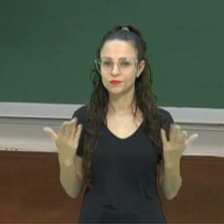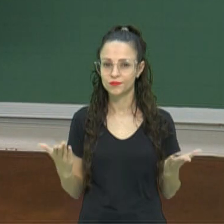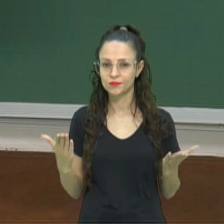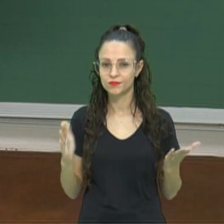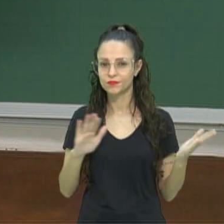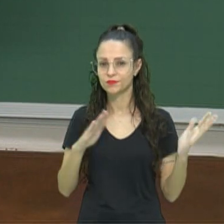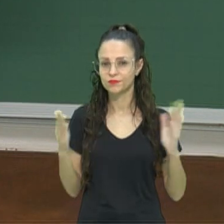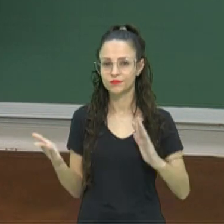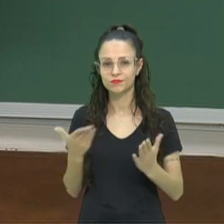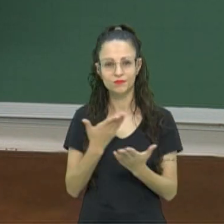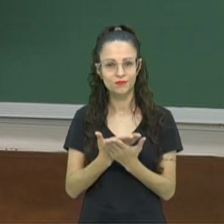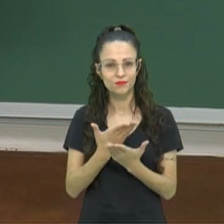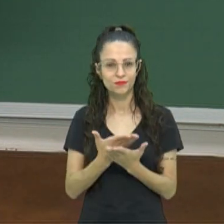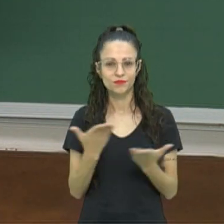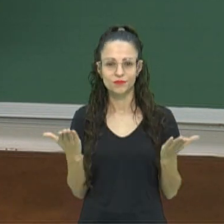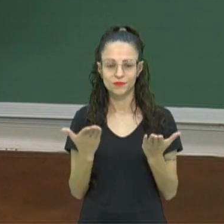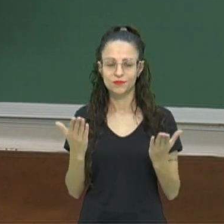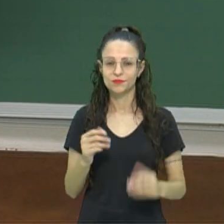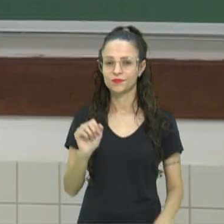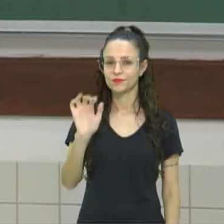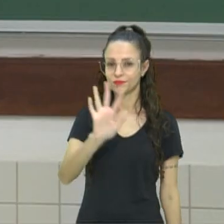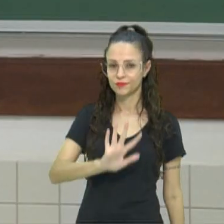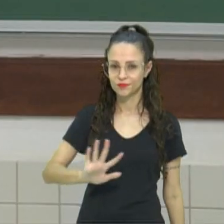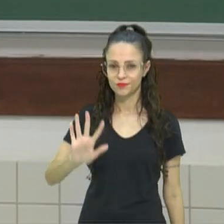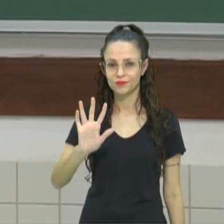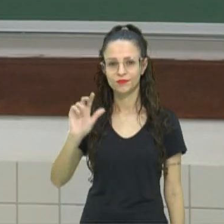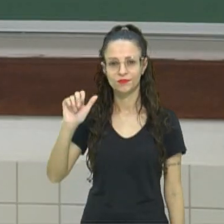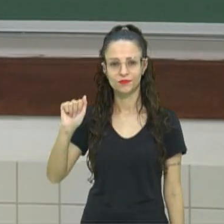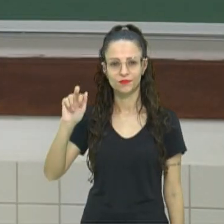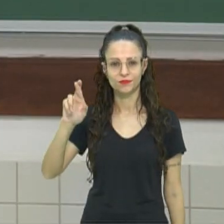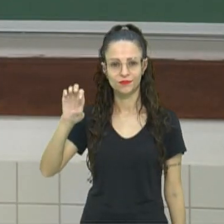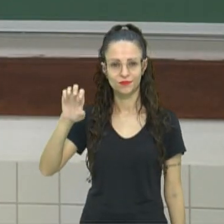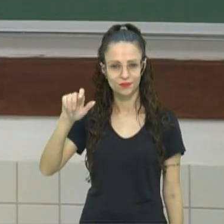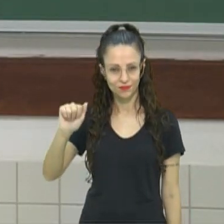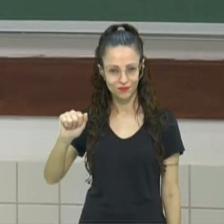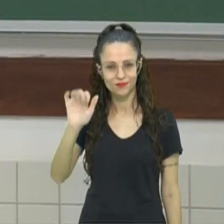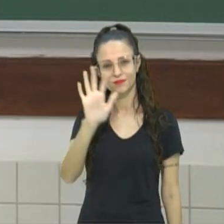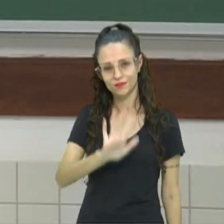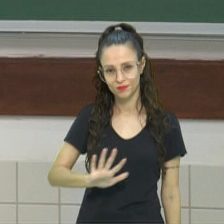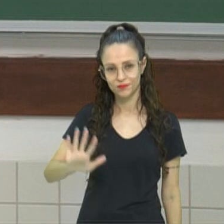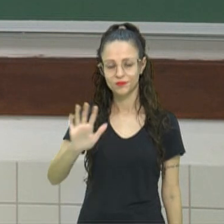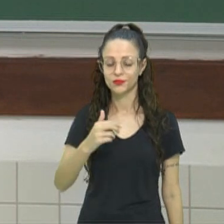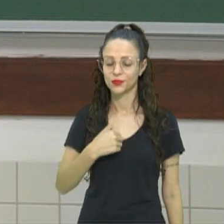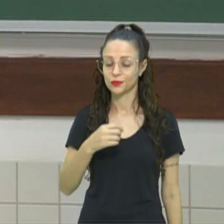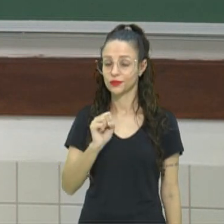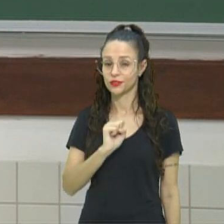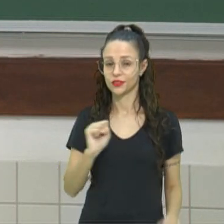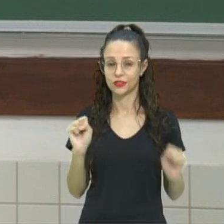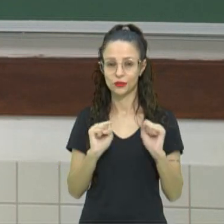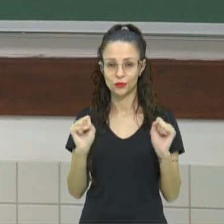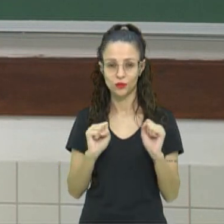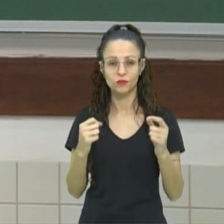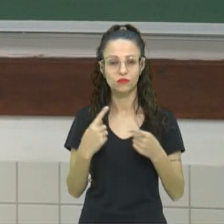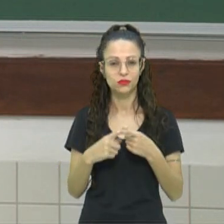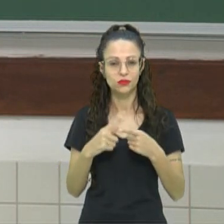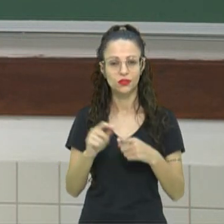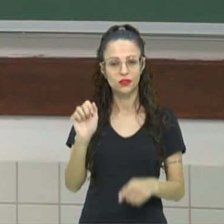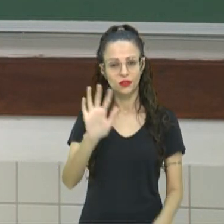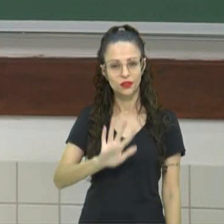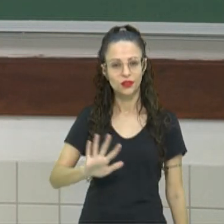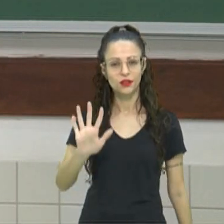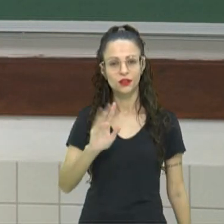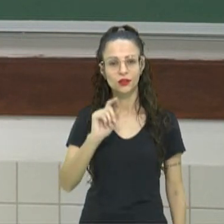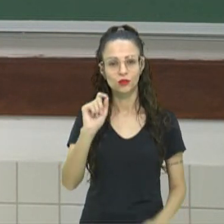Então, o que trabalhamos hoje? Área, adoro trabalhar área, ok? Por trás dessa área, gente,